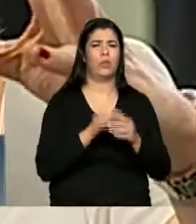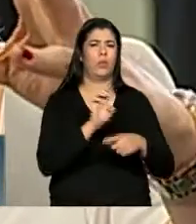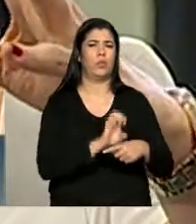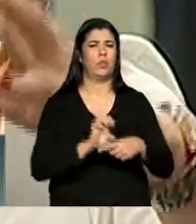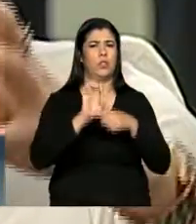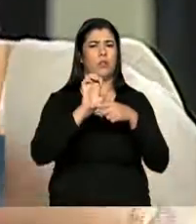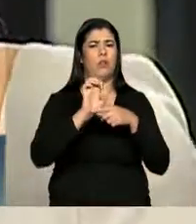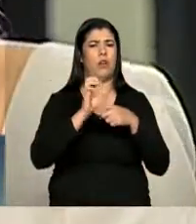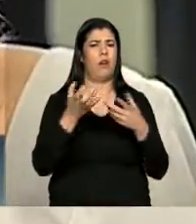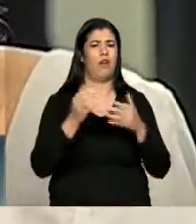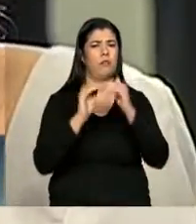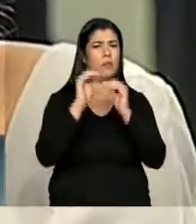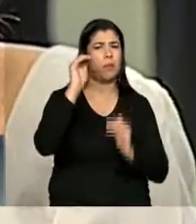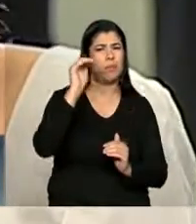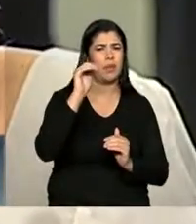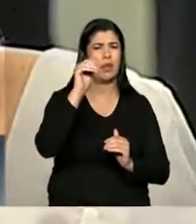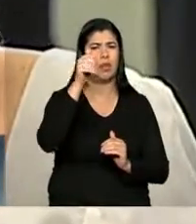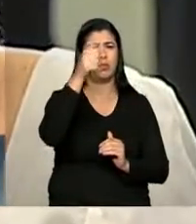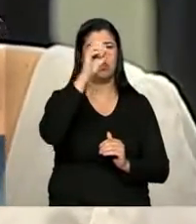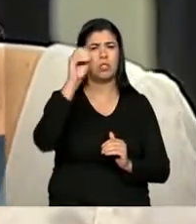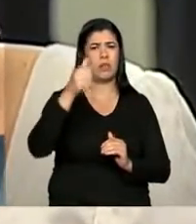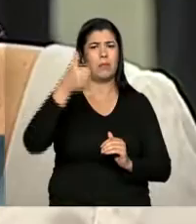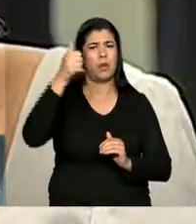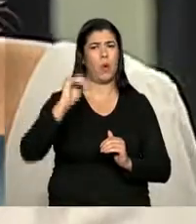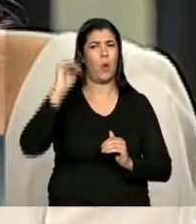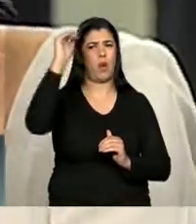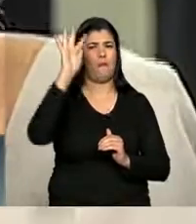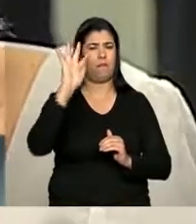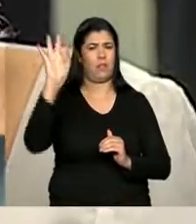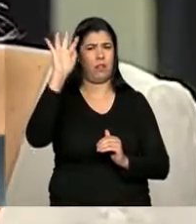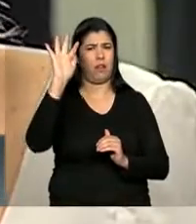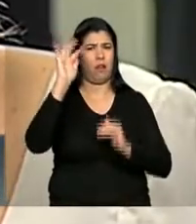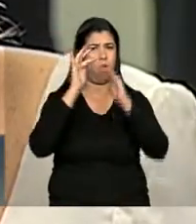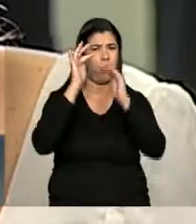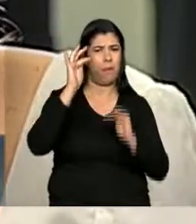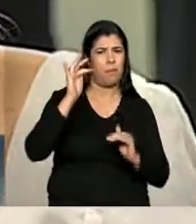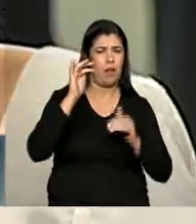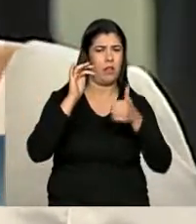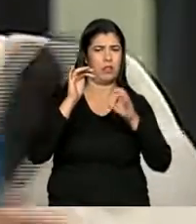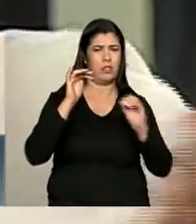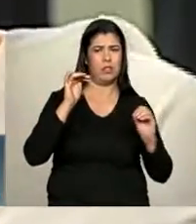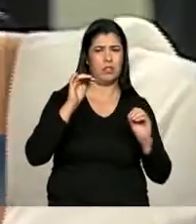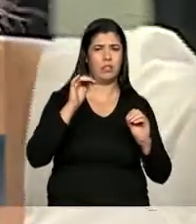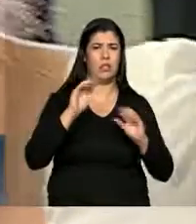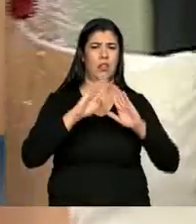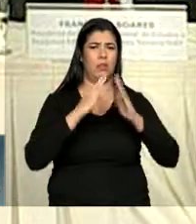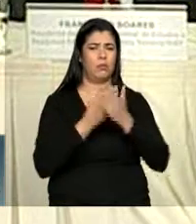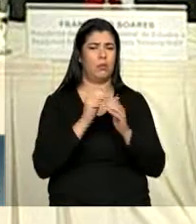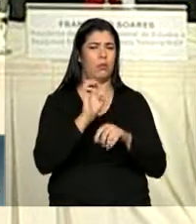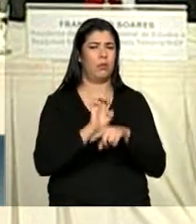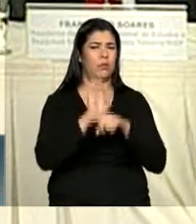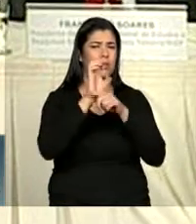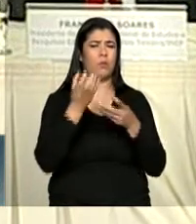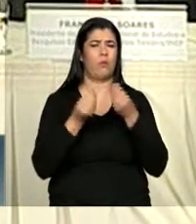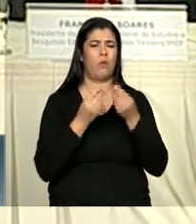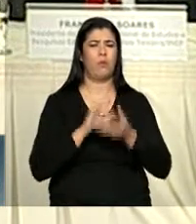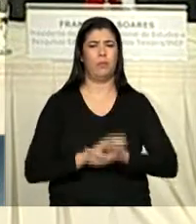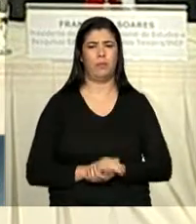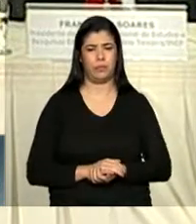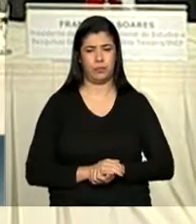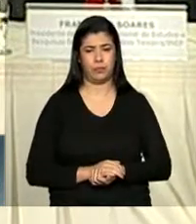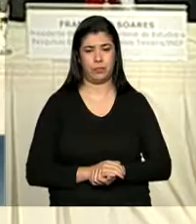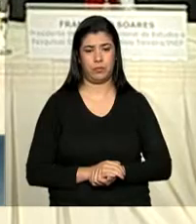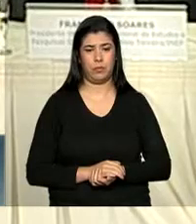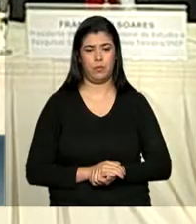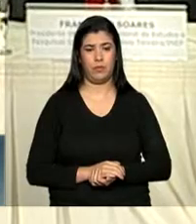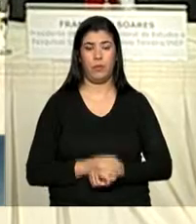aparecer entre as 100 melhores e as estaduais, que concentram o grosso dos alunos, estão tão mais baixo no ranking? De maneira geral, é lógico que é uma análise